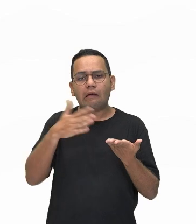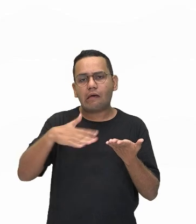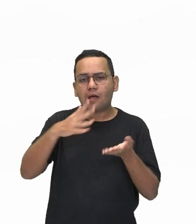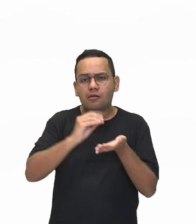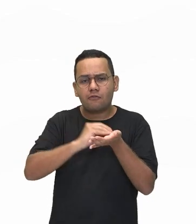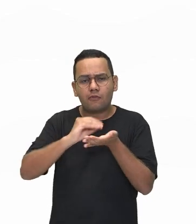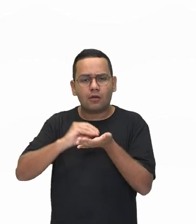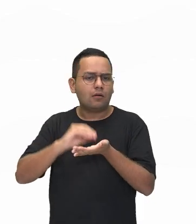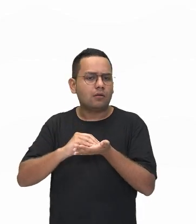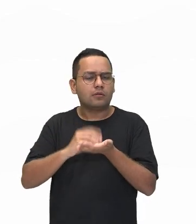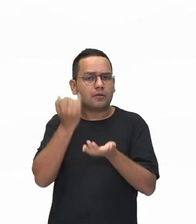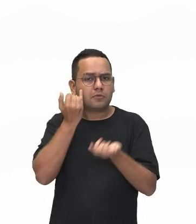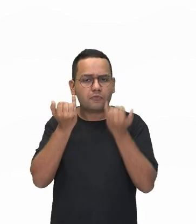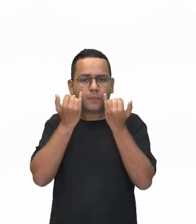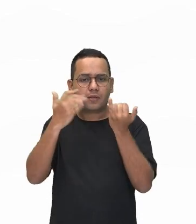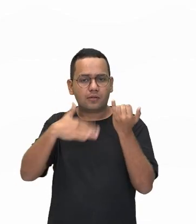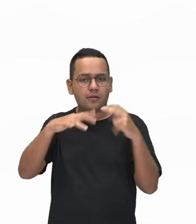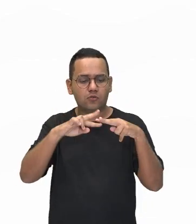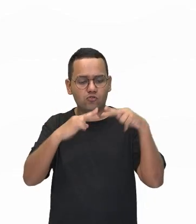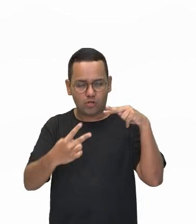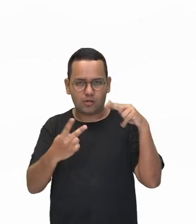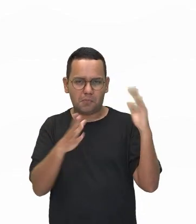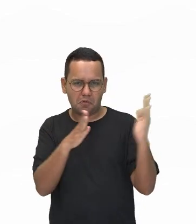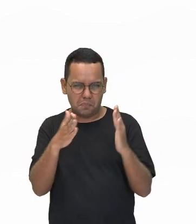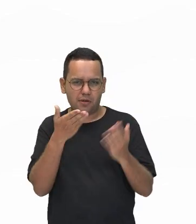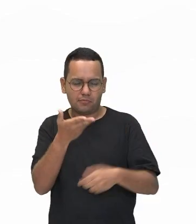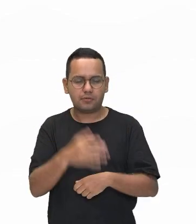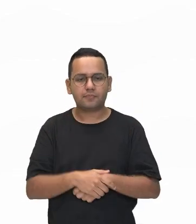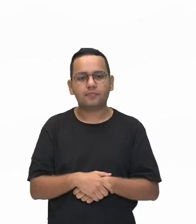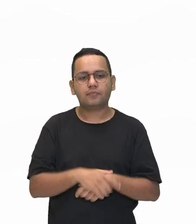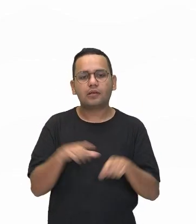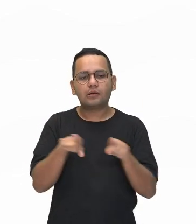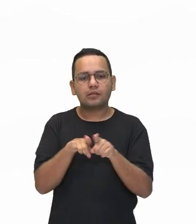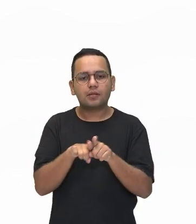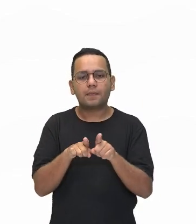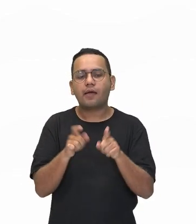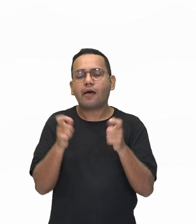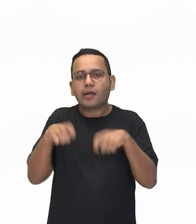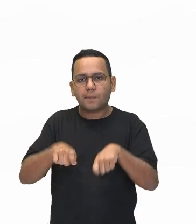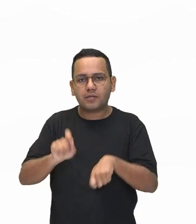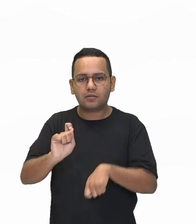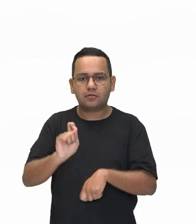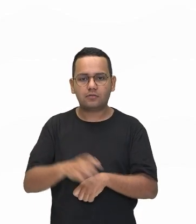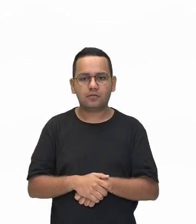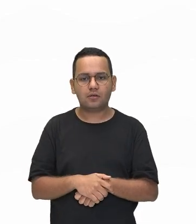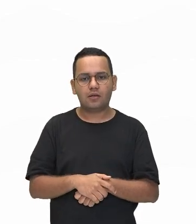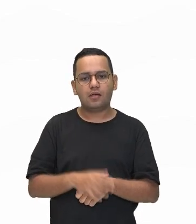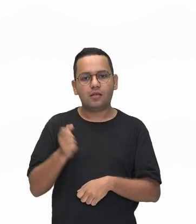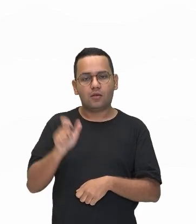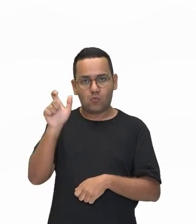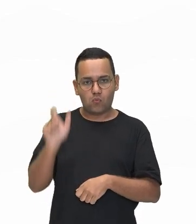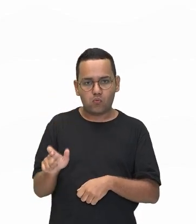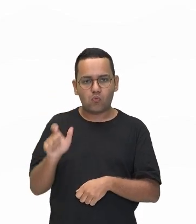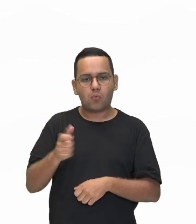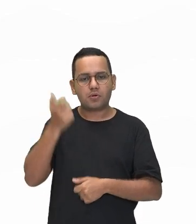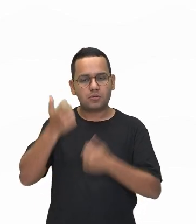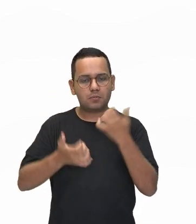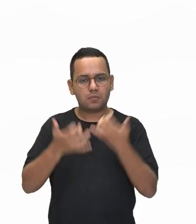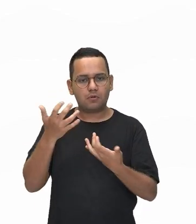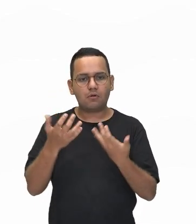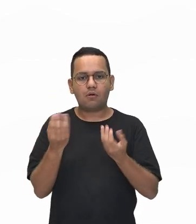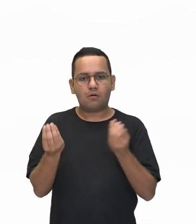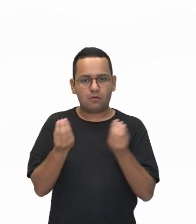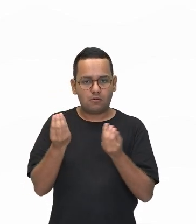e a incapacidade de Darwin para explicar como surgiram e eram transmitidas as características vantajosas